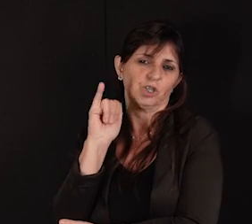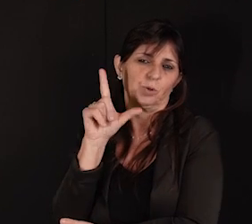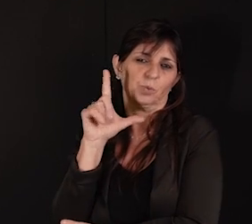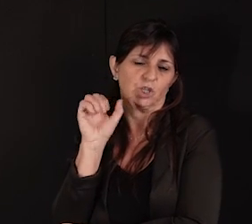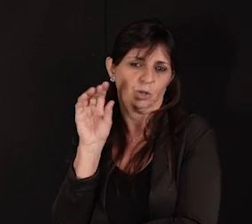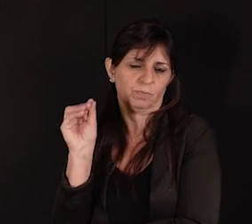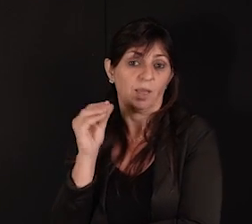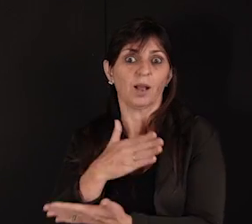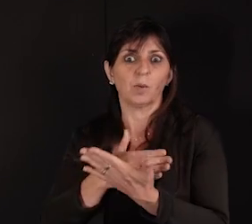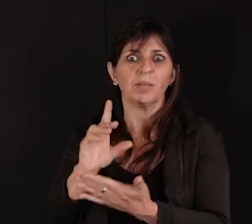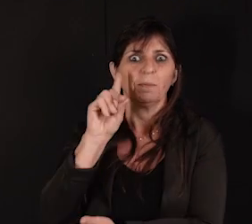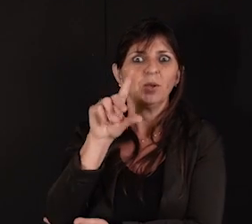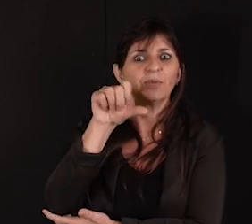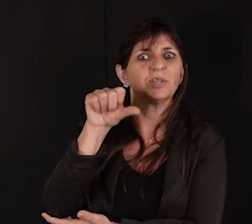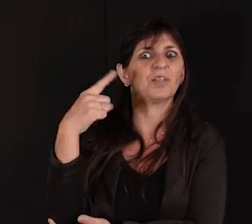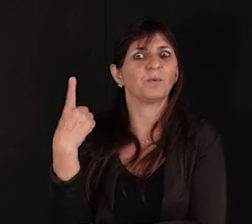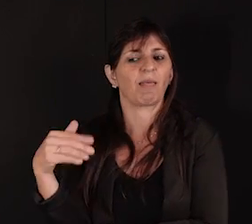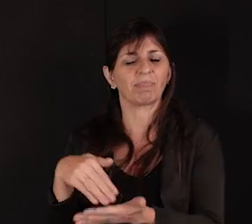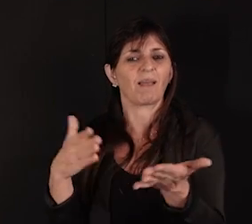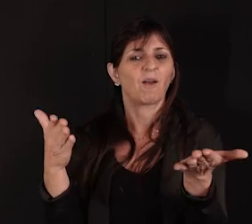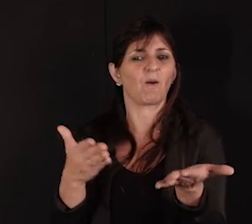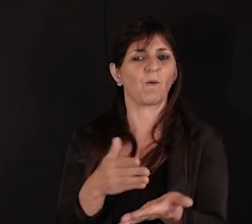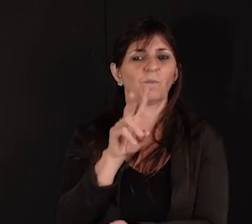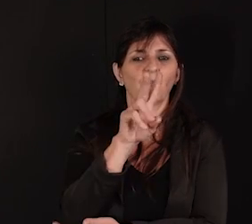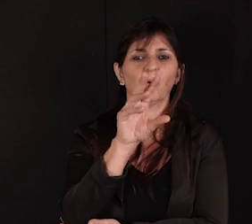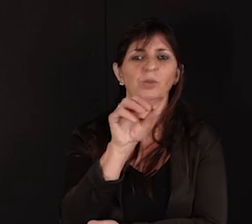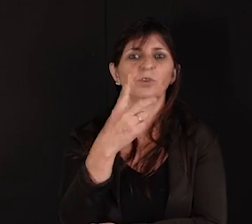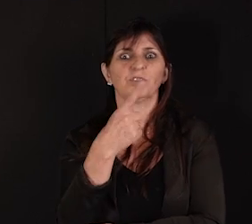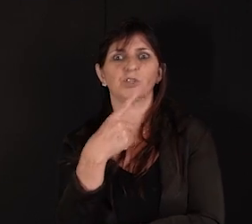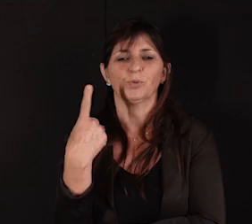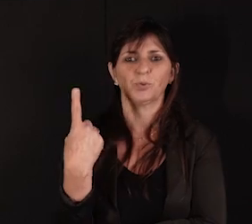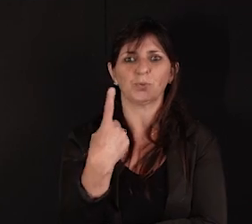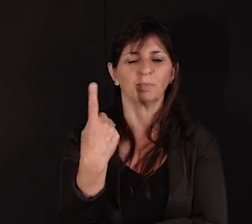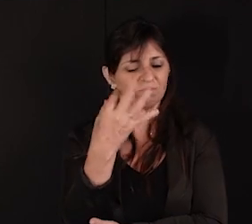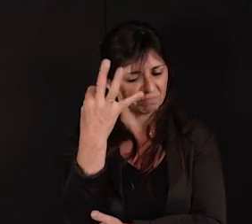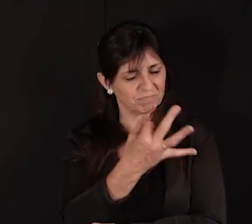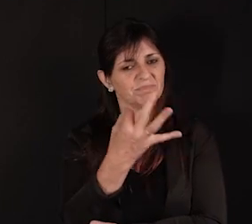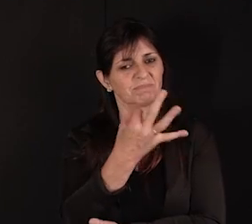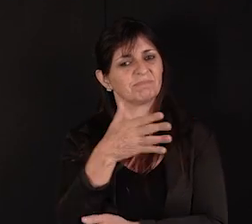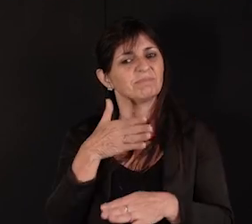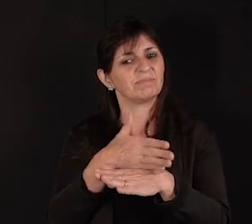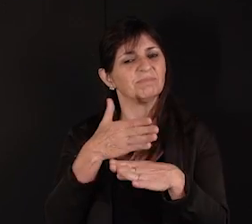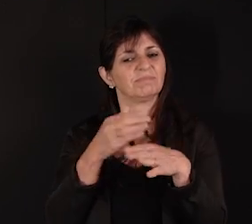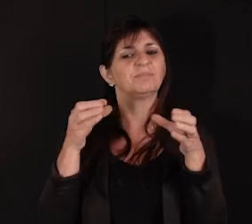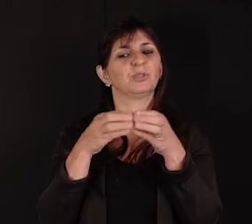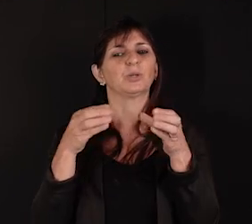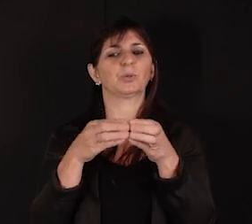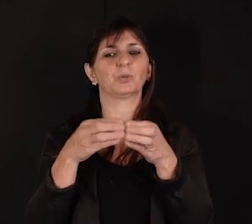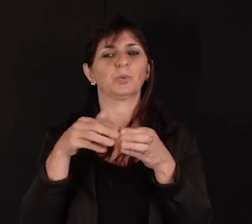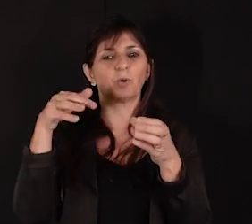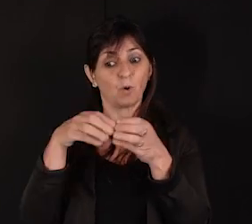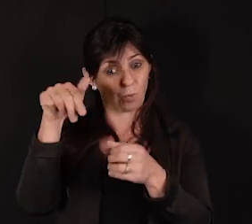monarcas. Estamos até hoje, né? Estamos em 2021, né? Que deu certo, os monarcas já têm